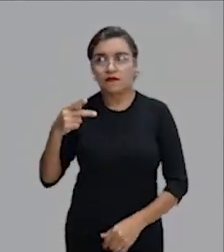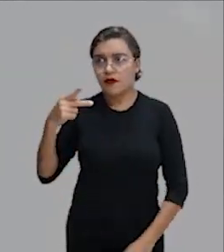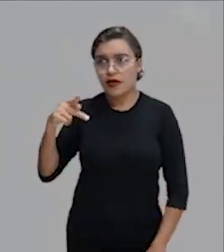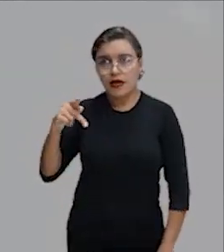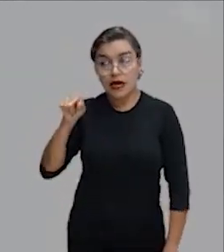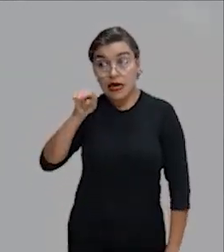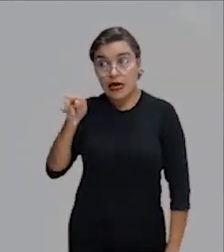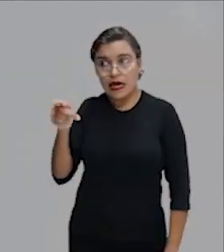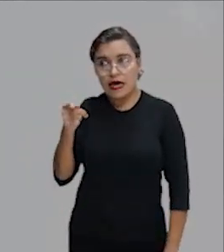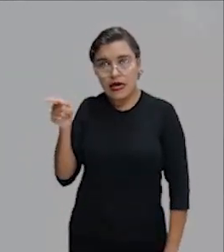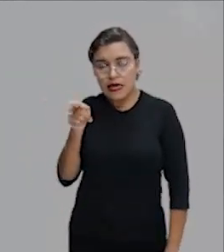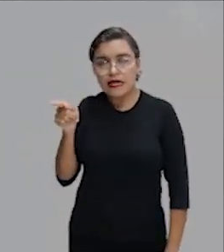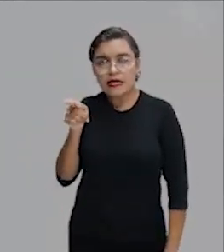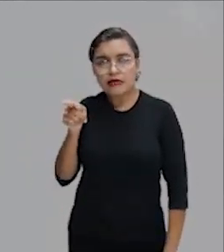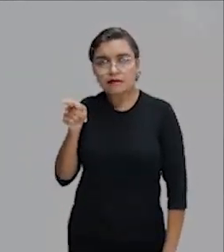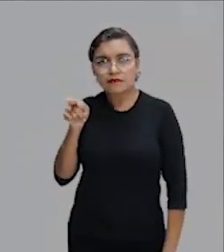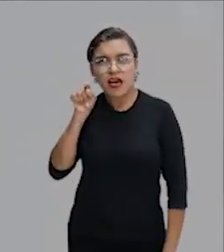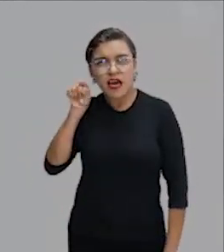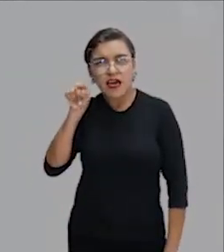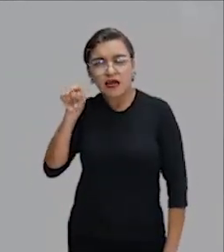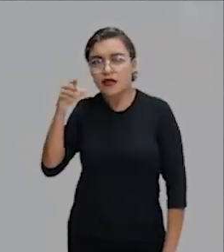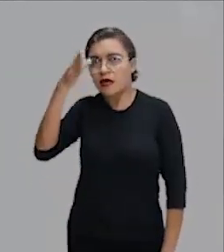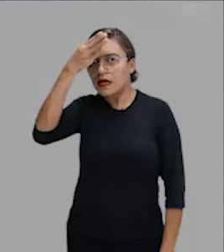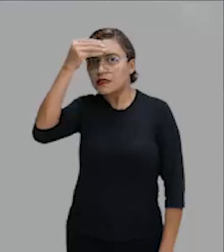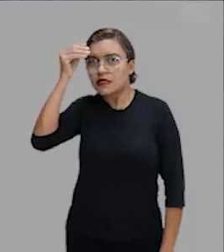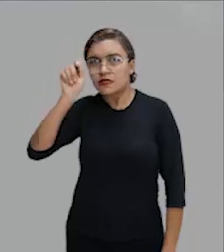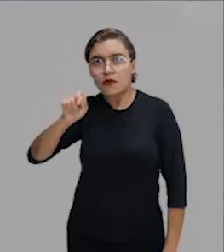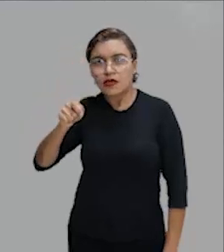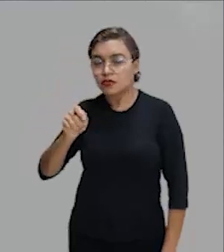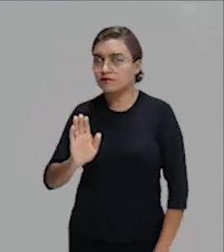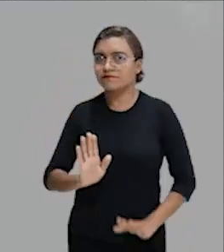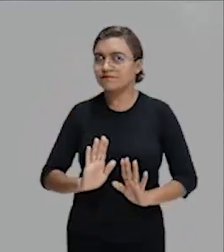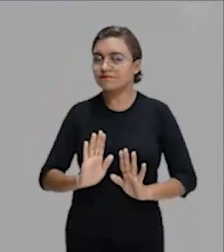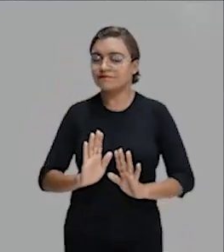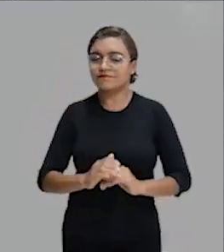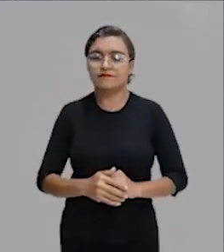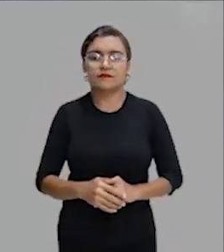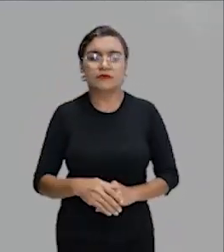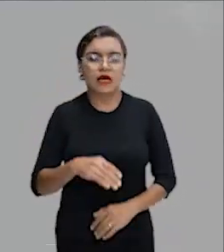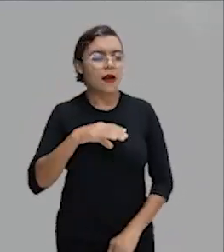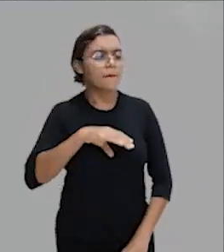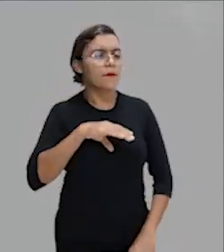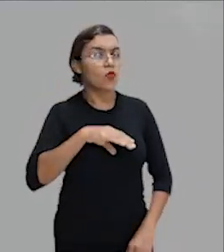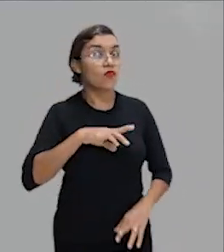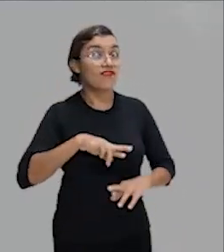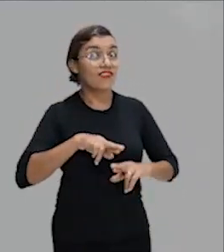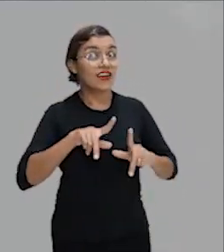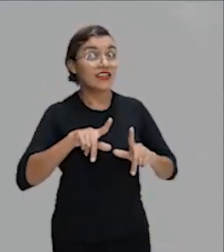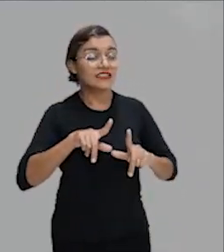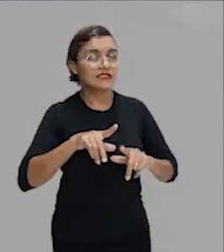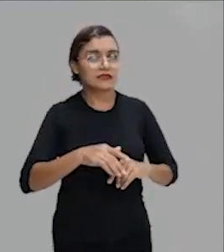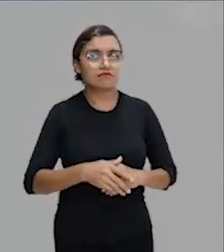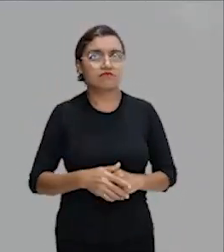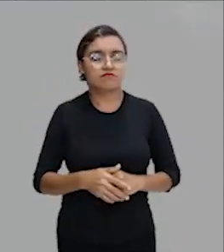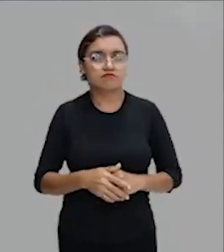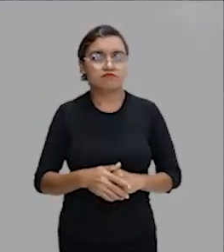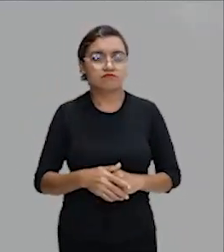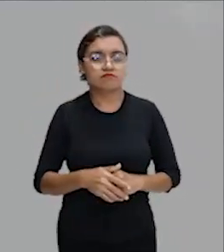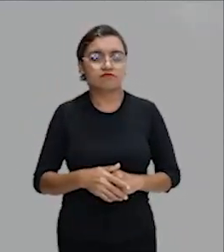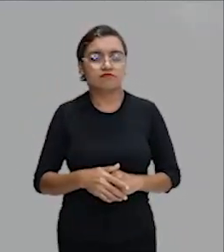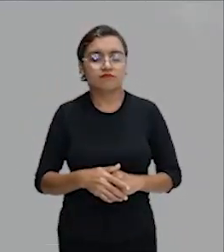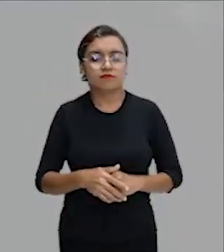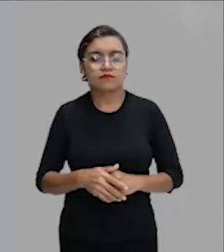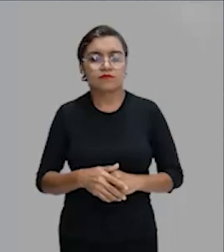chaves, o que ficaria estranho para nós em português. I have not gone home. Nós não